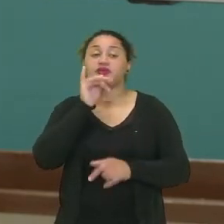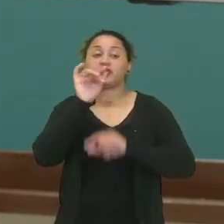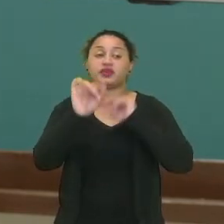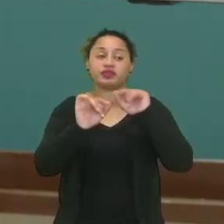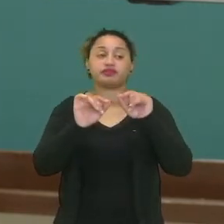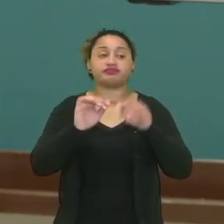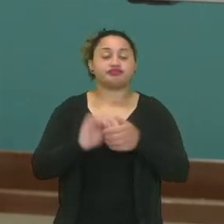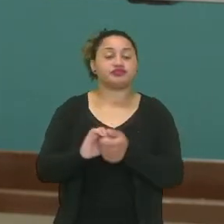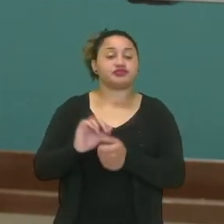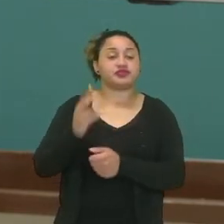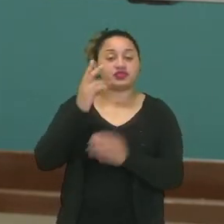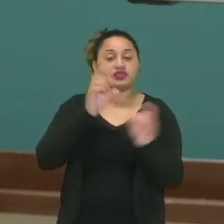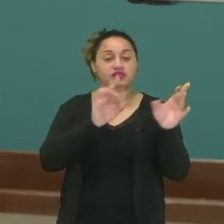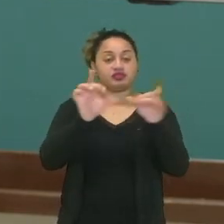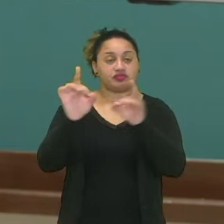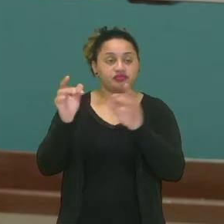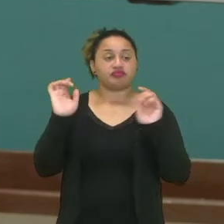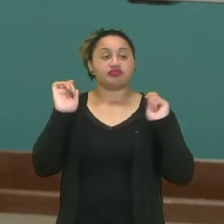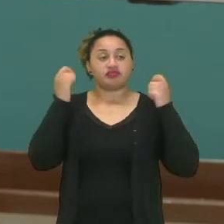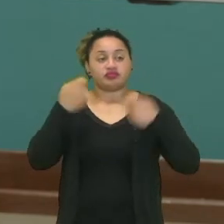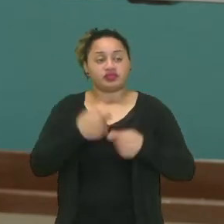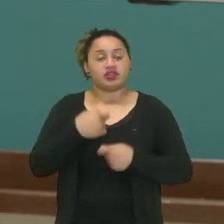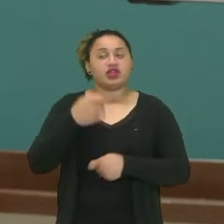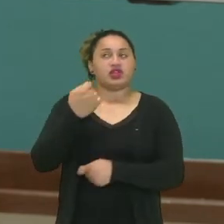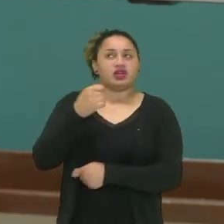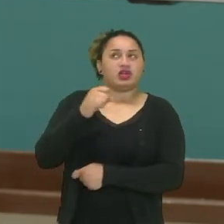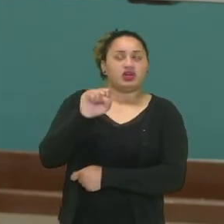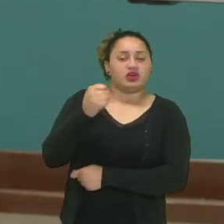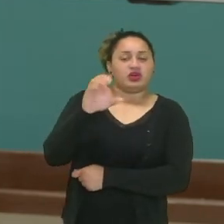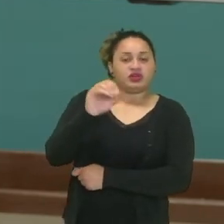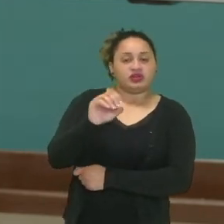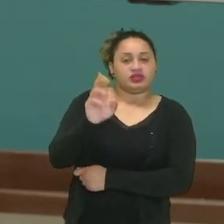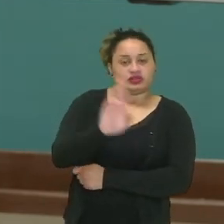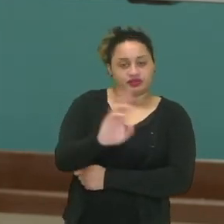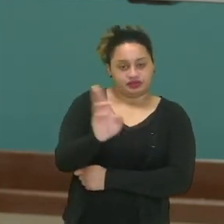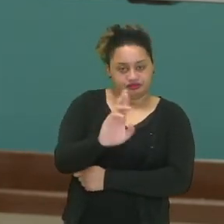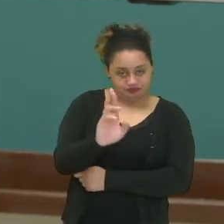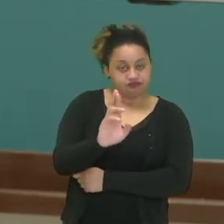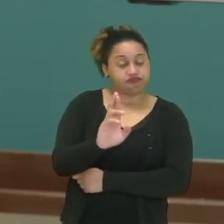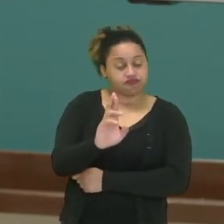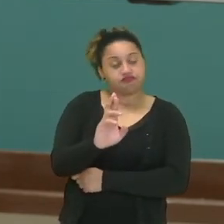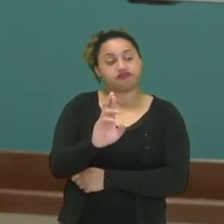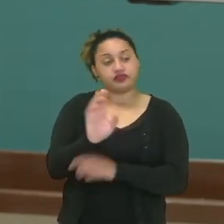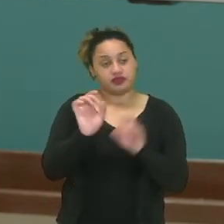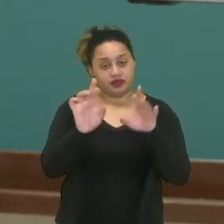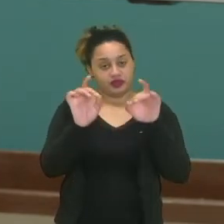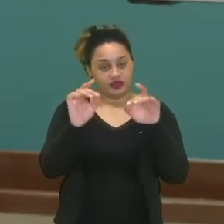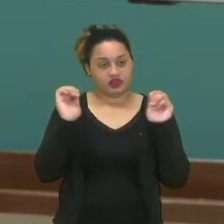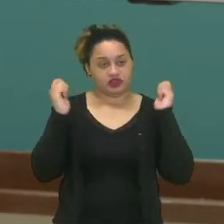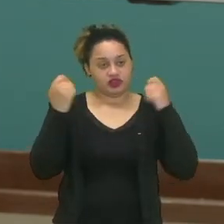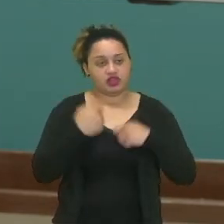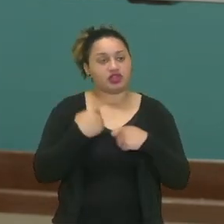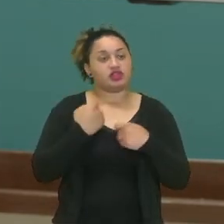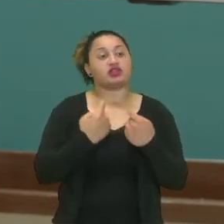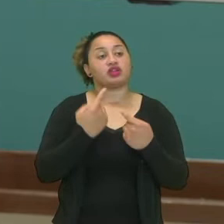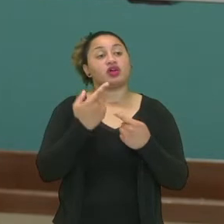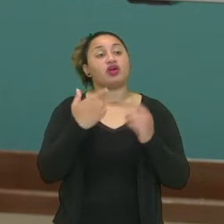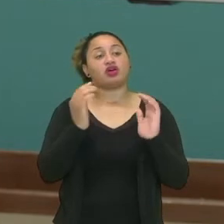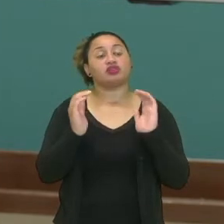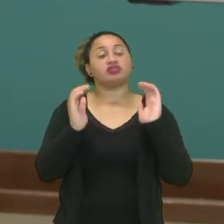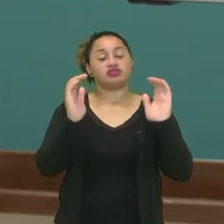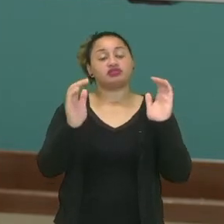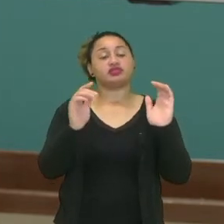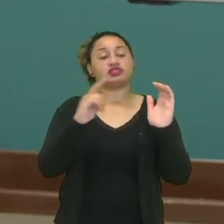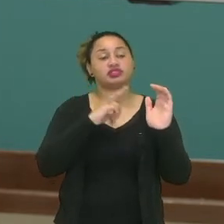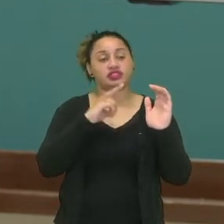O preço de venda das jaquetas foi orçado em R$80. Qual será a função